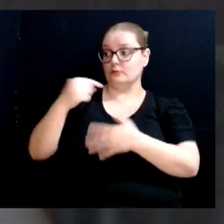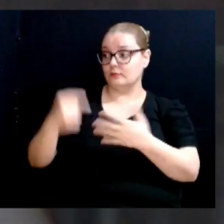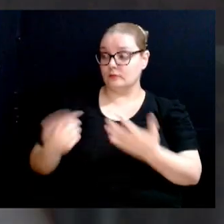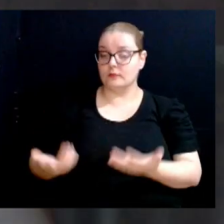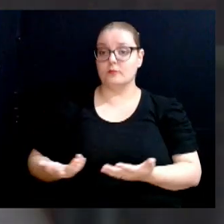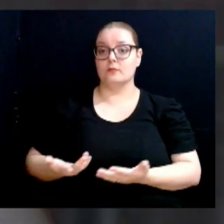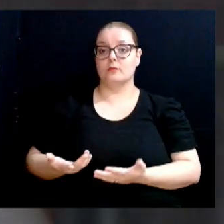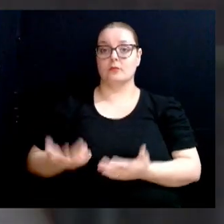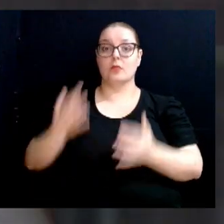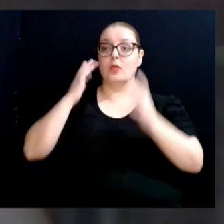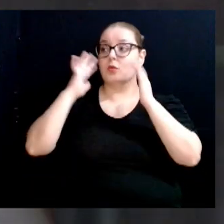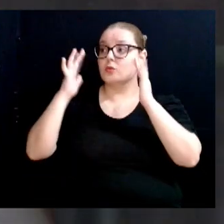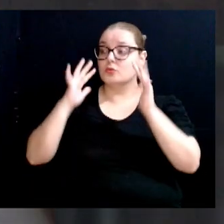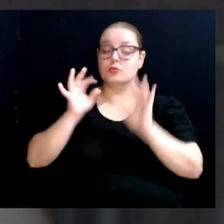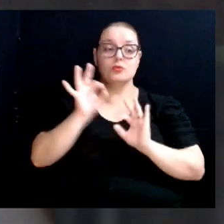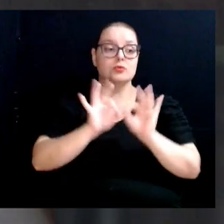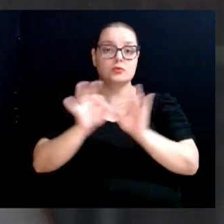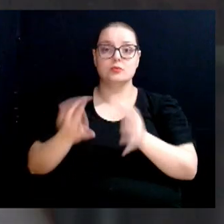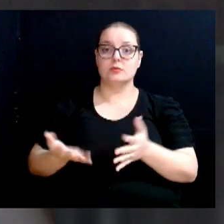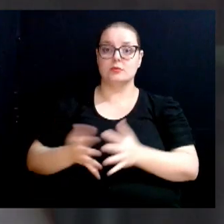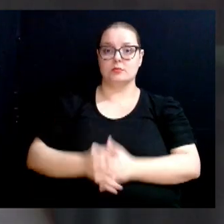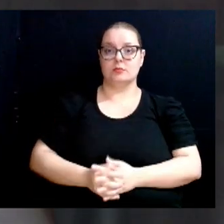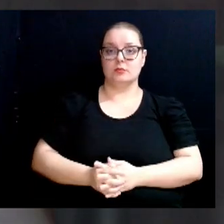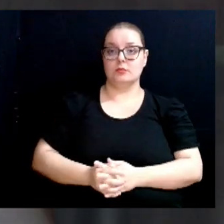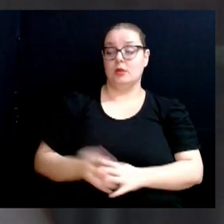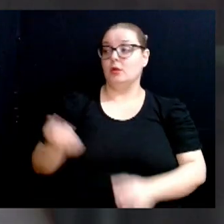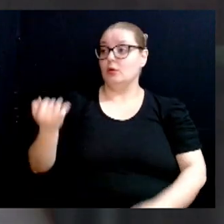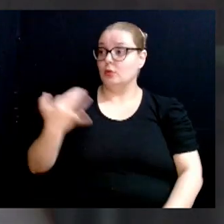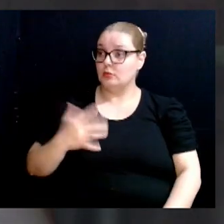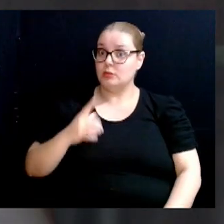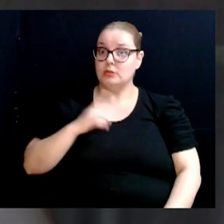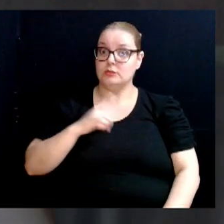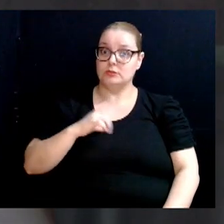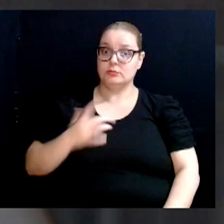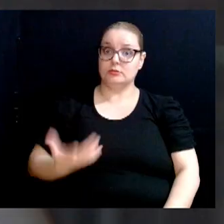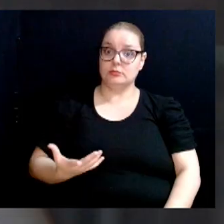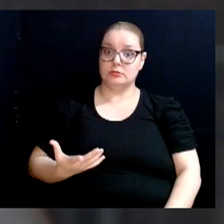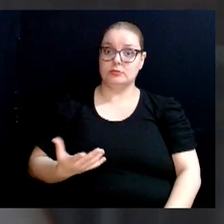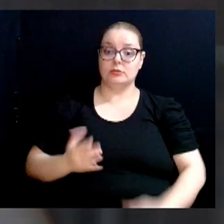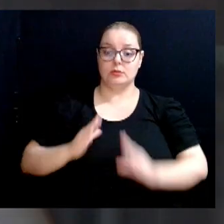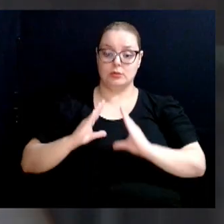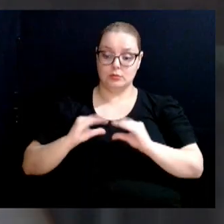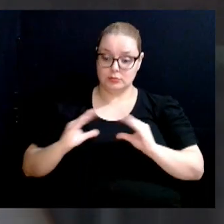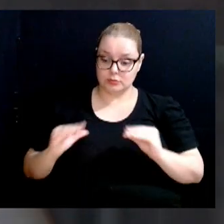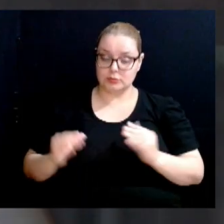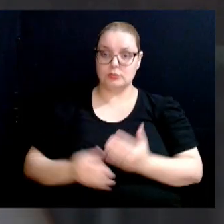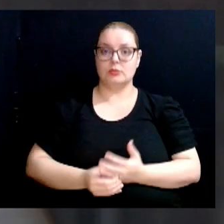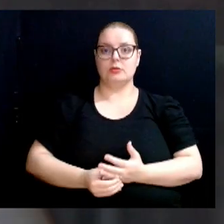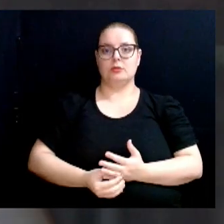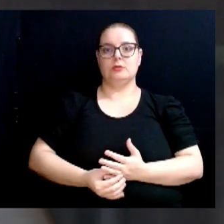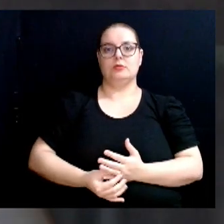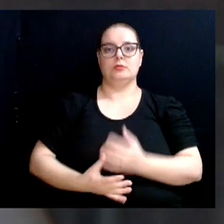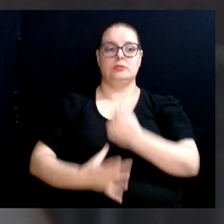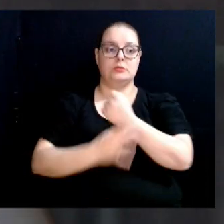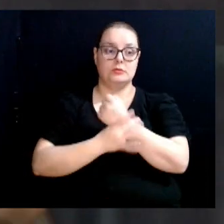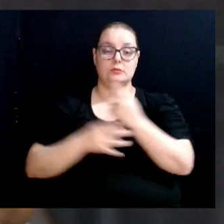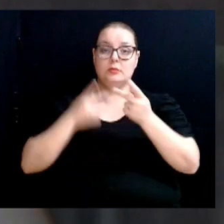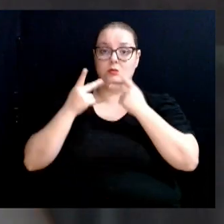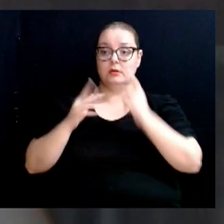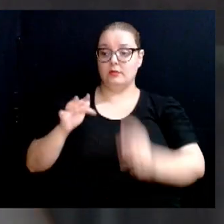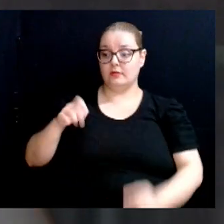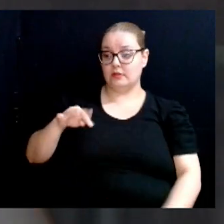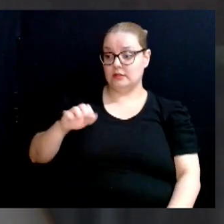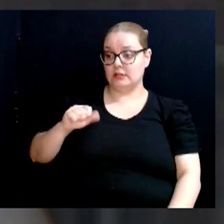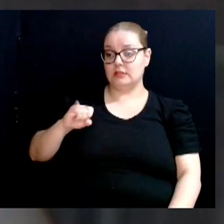os planejamentos, e o quanto tem tido conforto e segurança para falar sobre as fantasias. Porque muitas vezes, se nesse